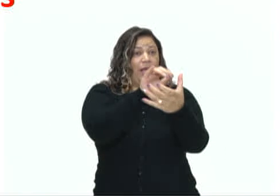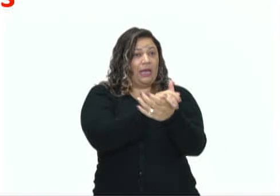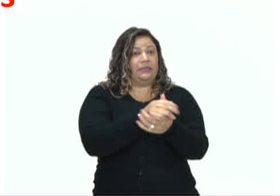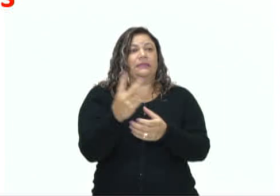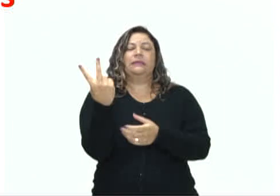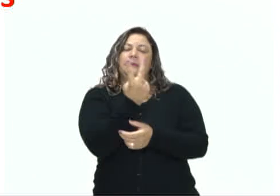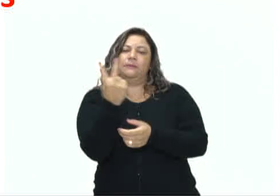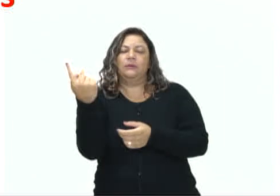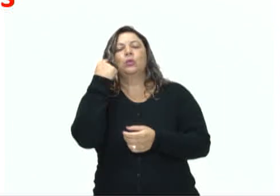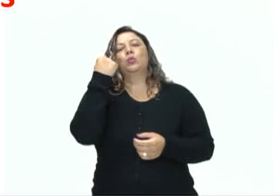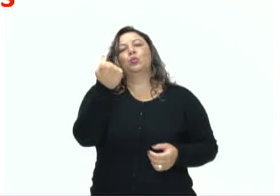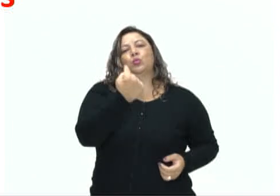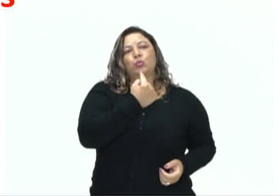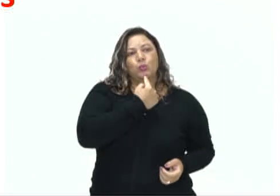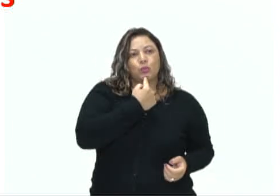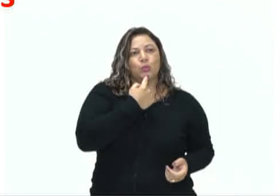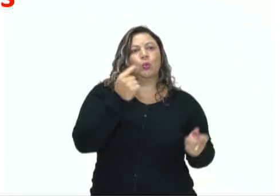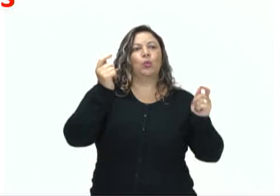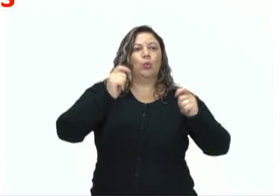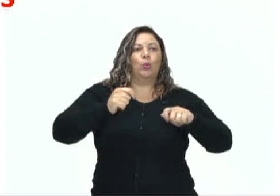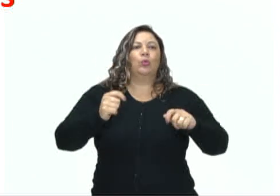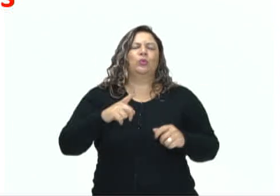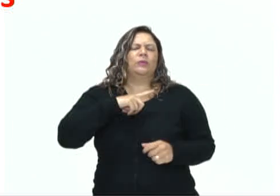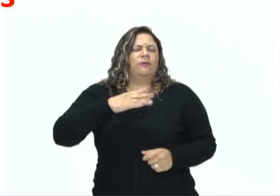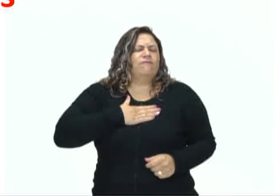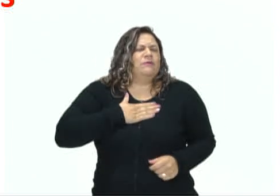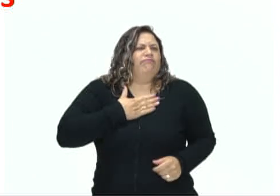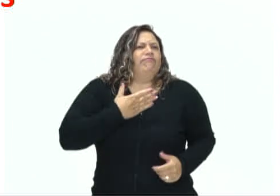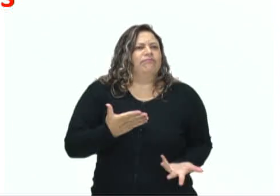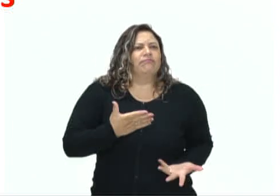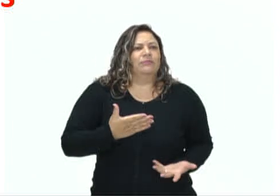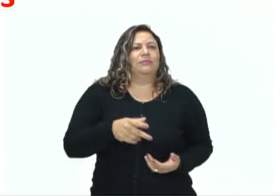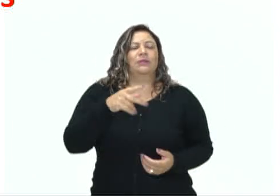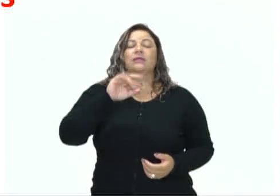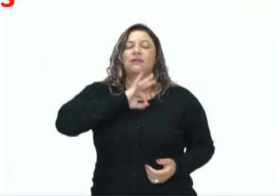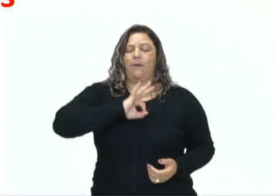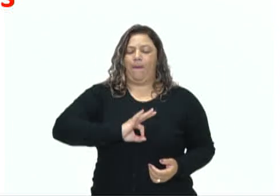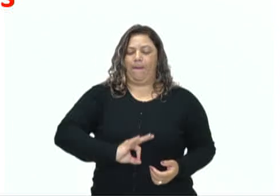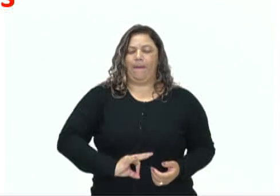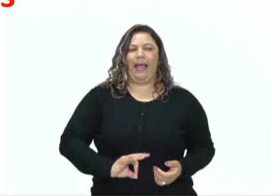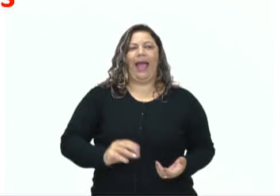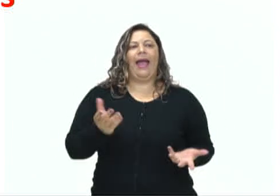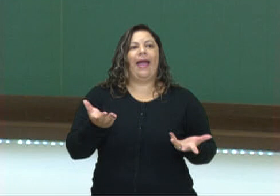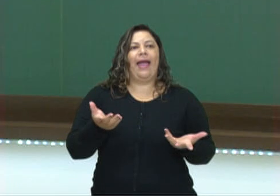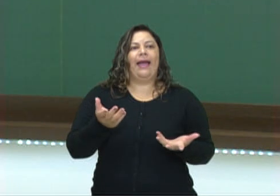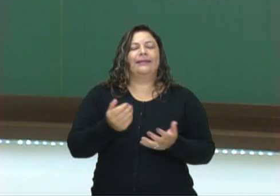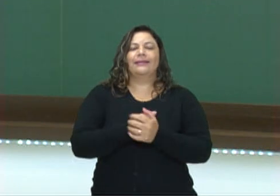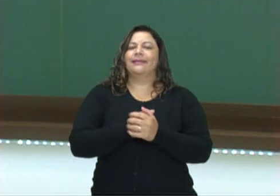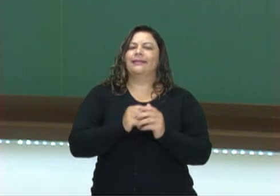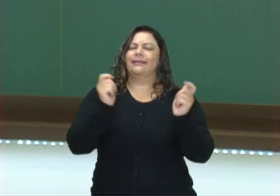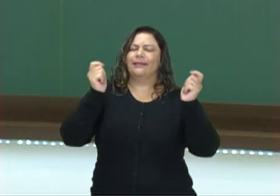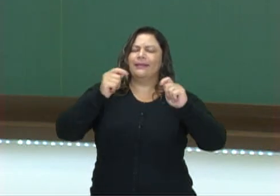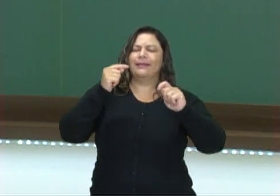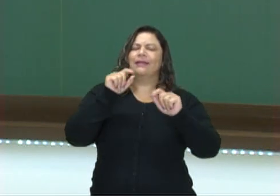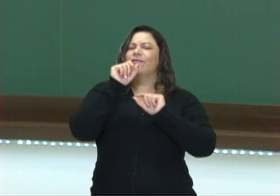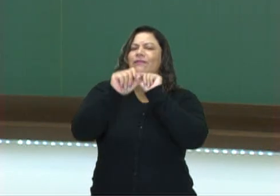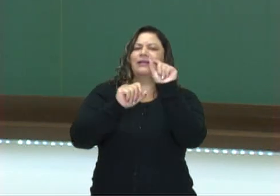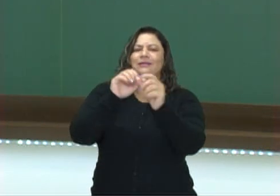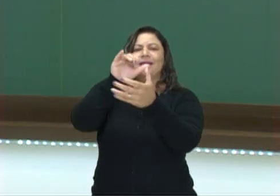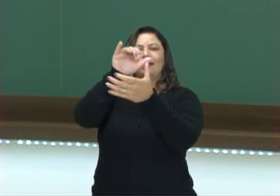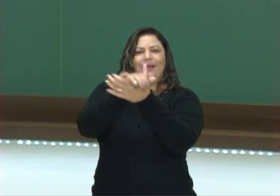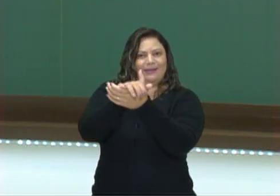Aloísio Ricardo Aleixo fez a celebração na língua brasileira de sinais, Libras. Se o jornalista não